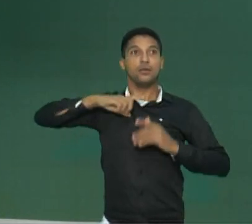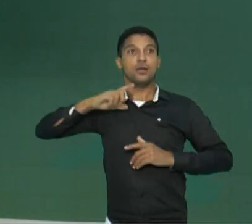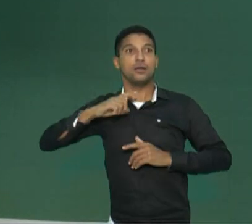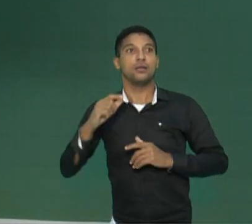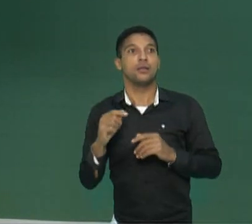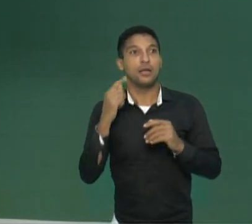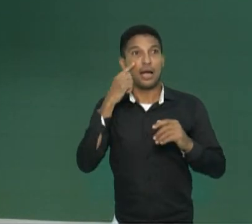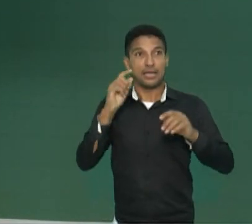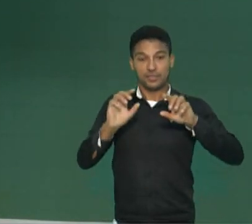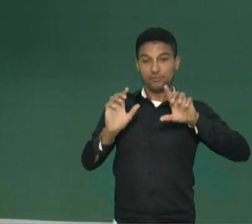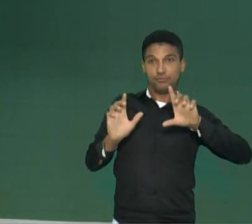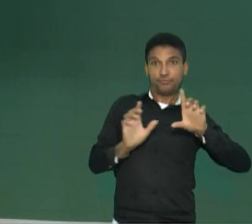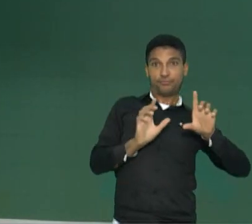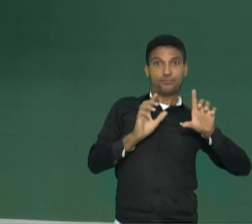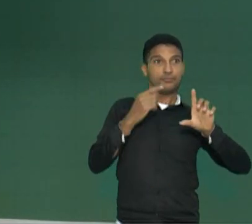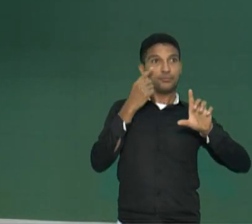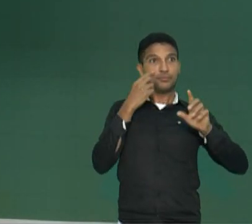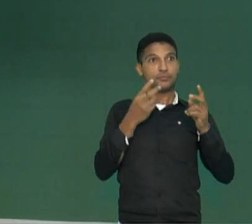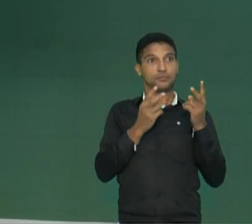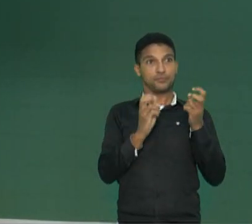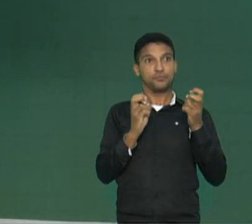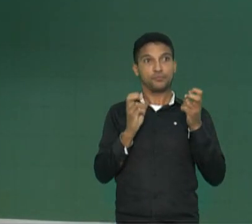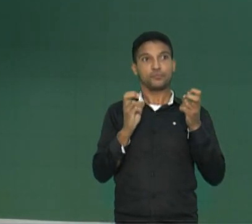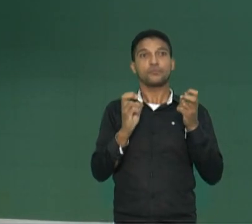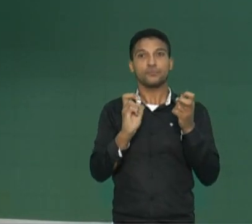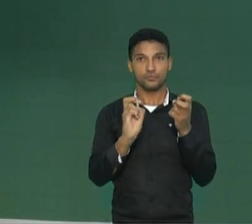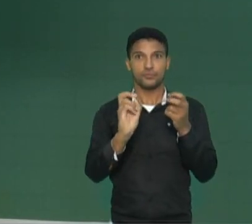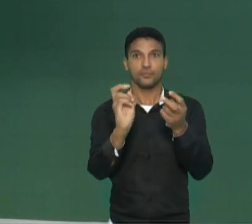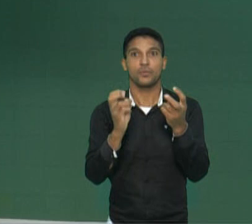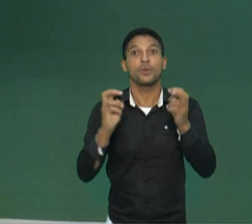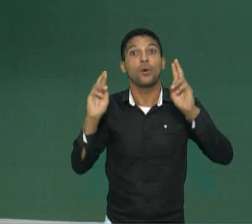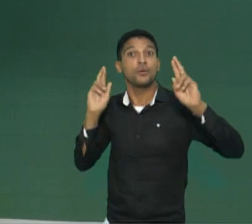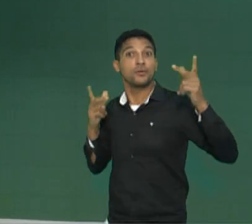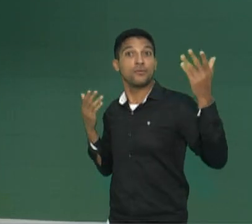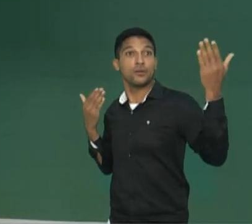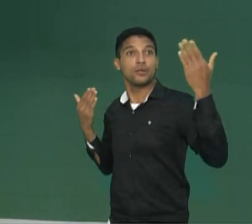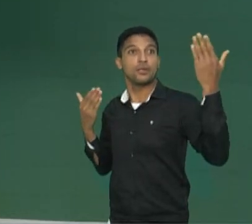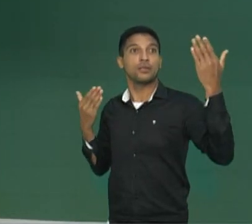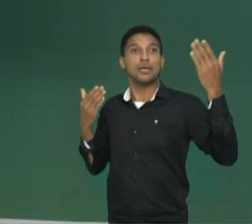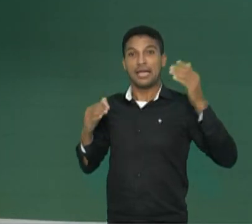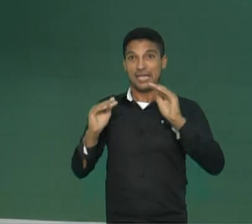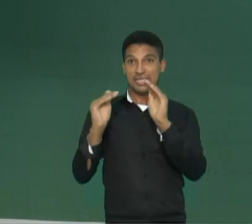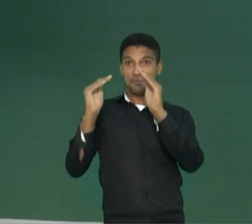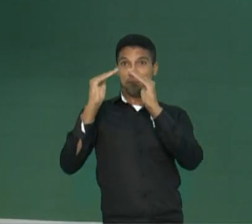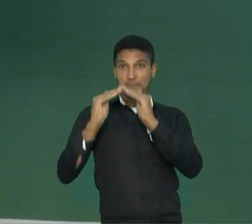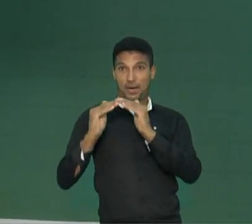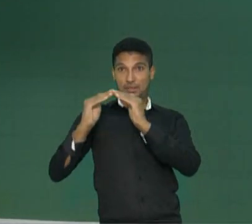baixo, né, que é a galeria estreita que fica embaixo do clerestorio. Também tinha muita iluminação, muitos